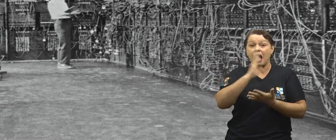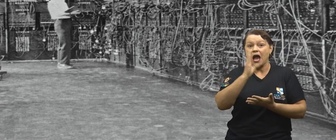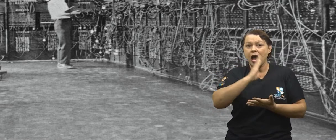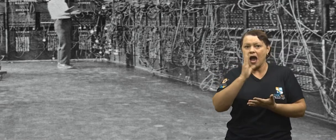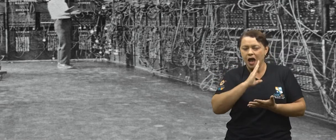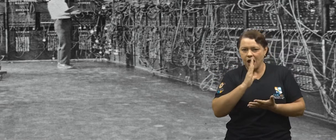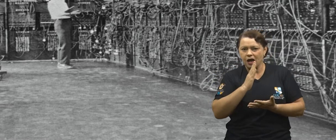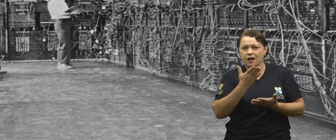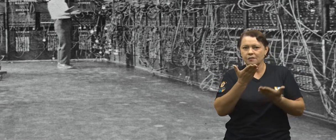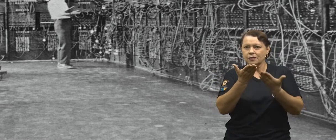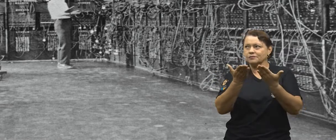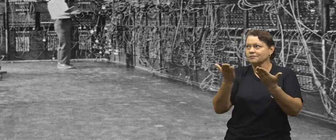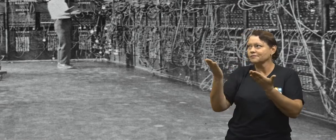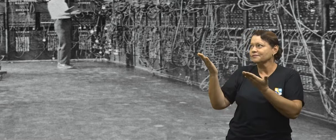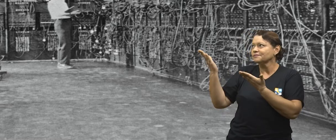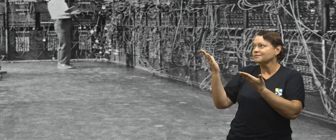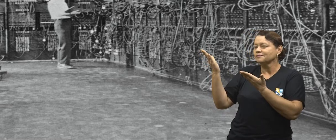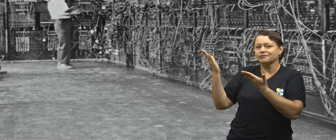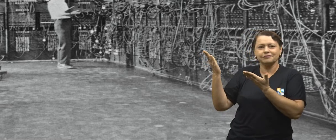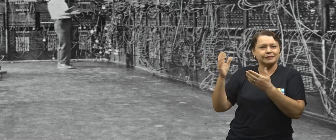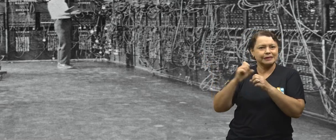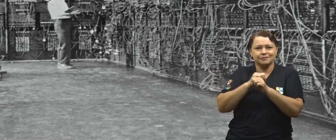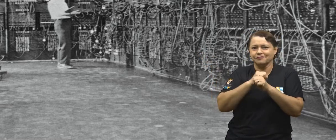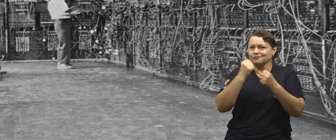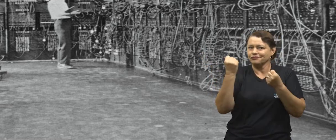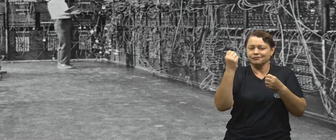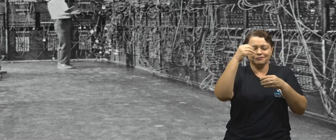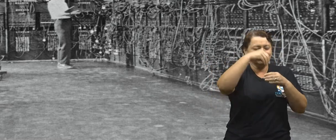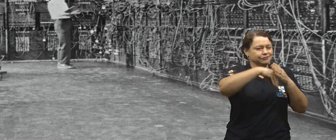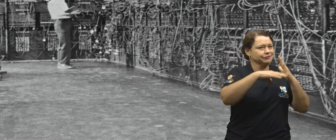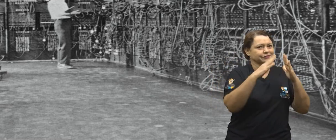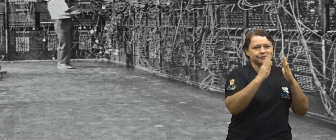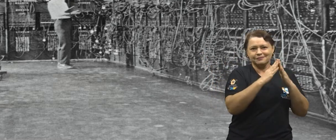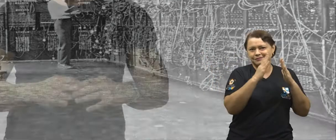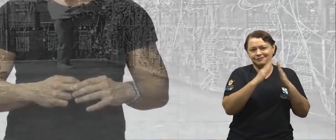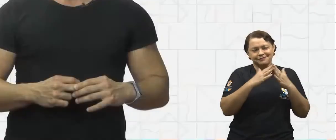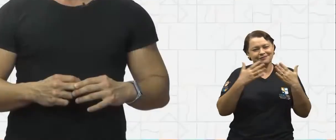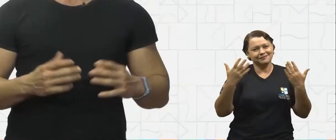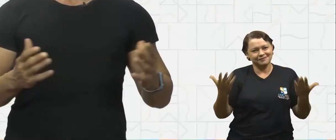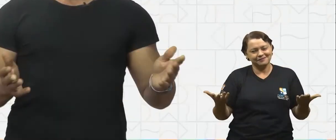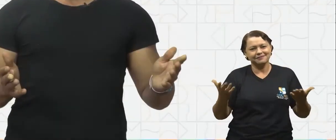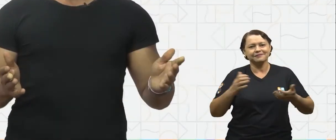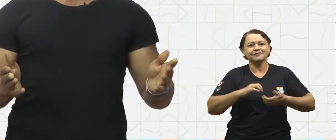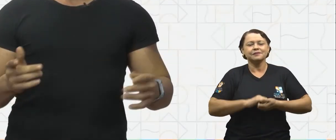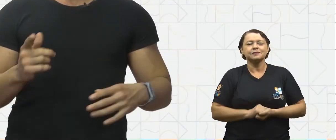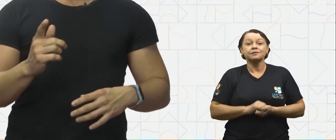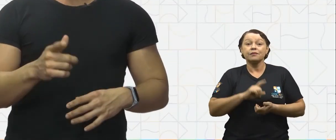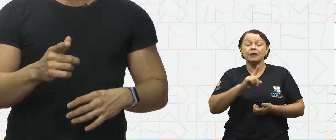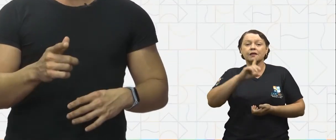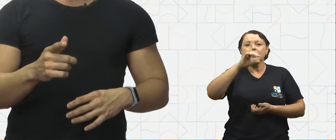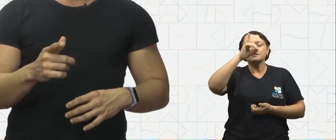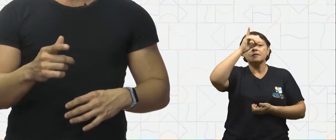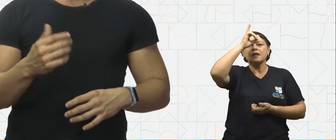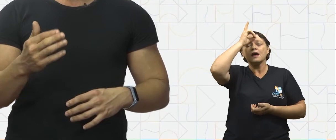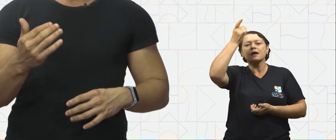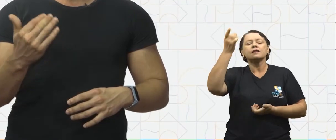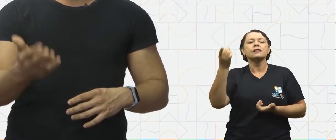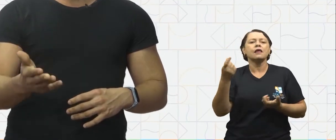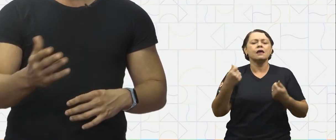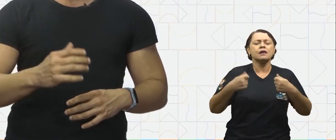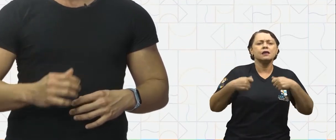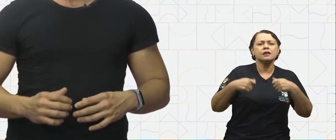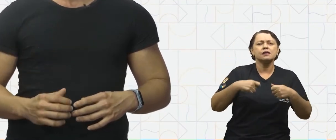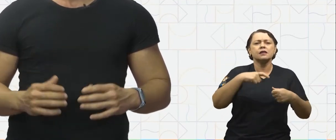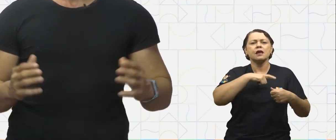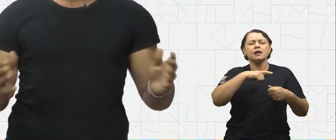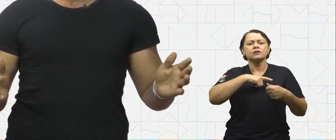segundo. Desse tamanho todo, não era possível ter um desses em casa, não é mesmo? Inicialmente, a ideia, a